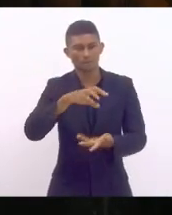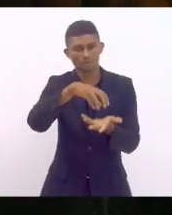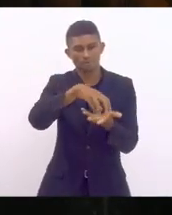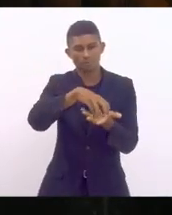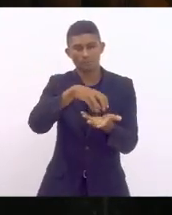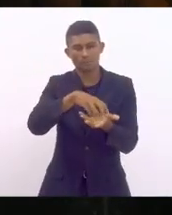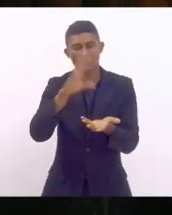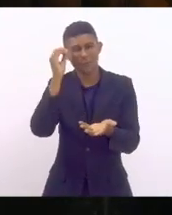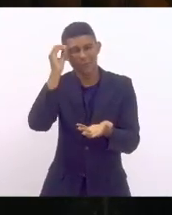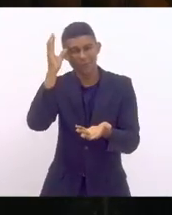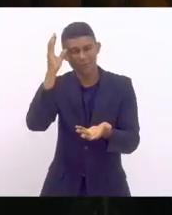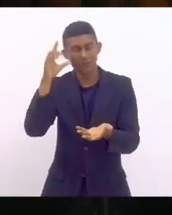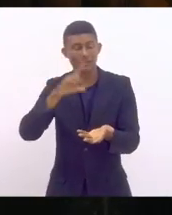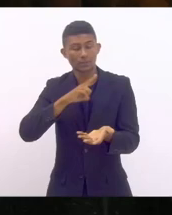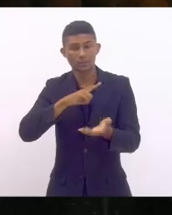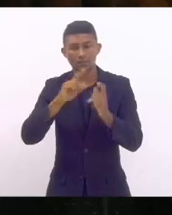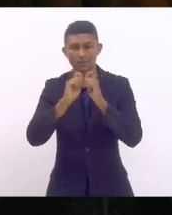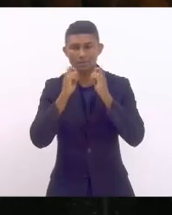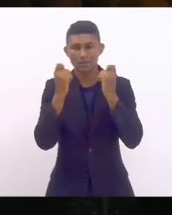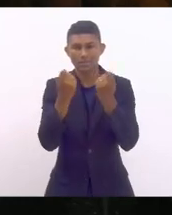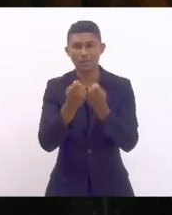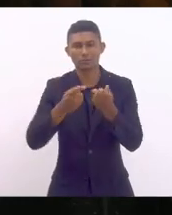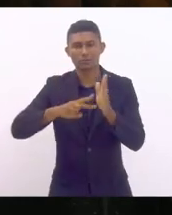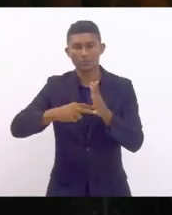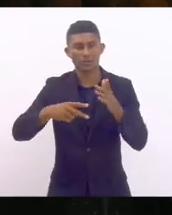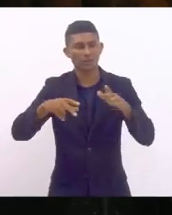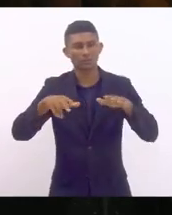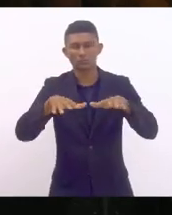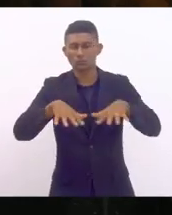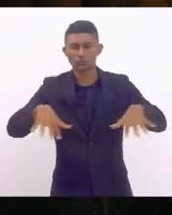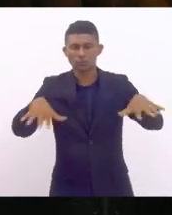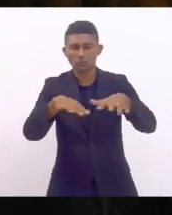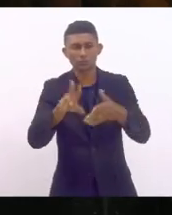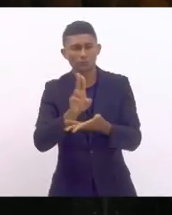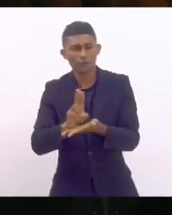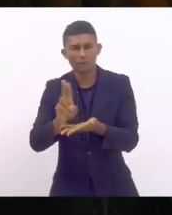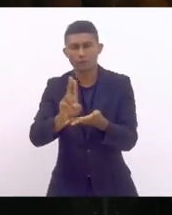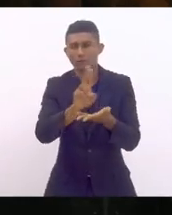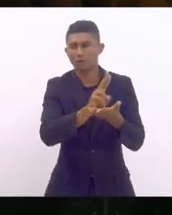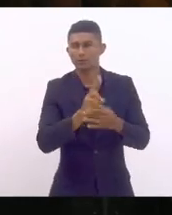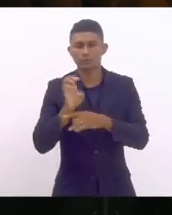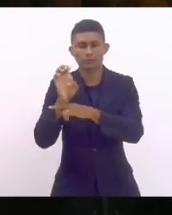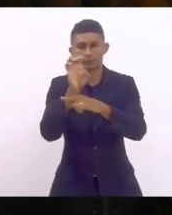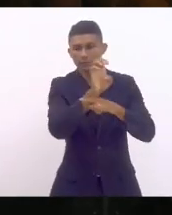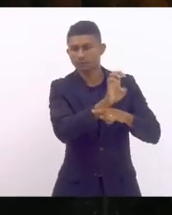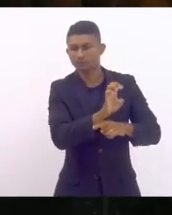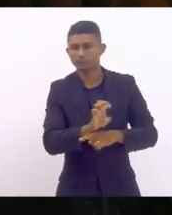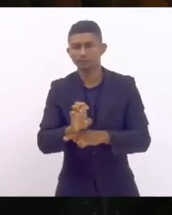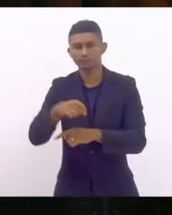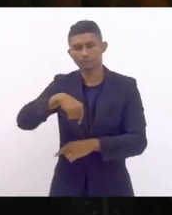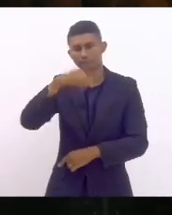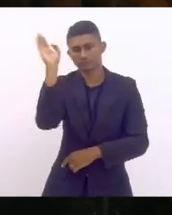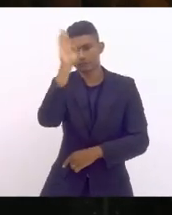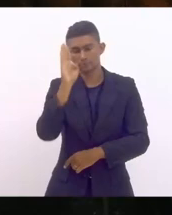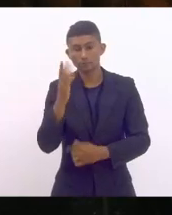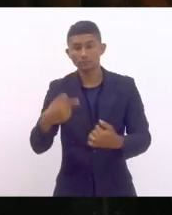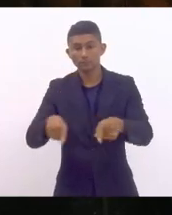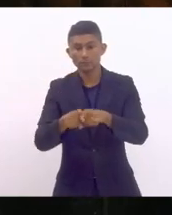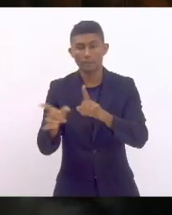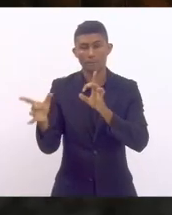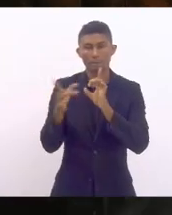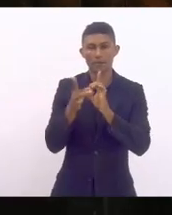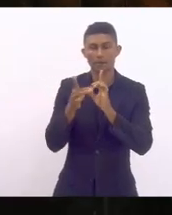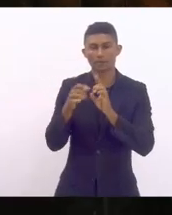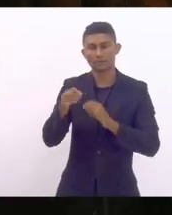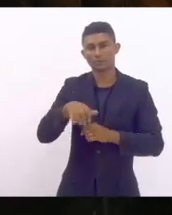por associações e sindicatos de docentes de universidades de diferentes estados brasileiros e parceiros da área